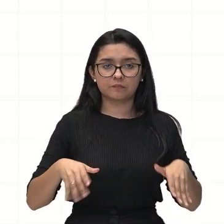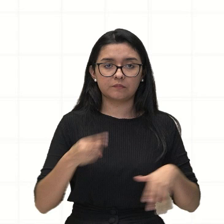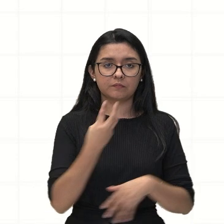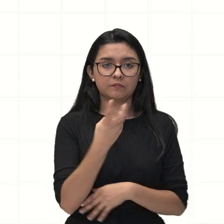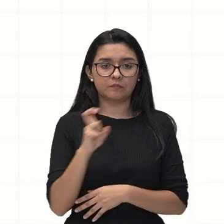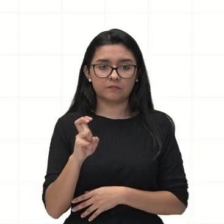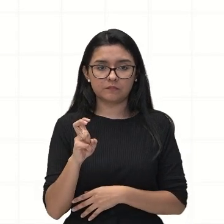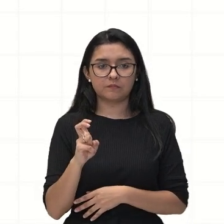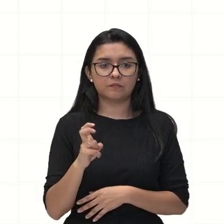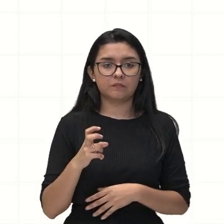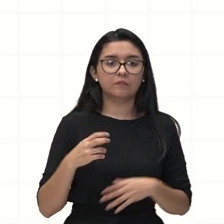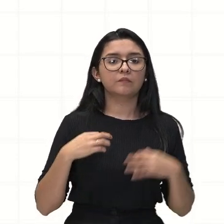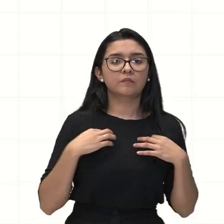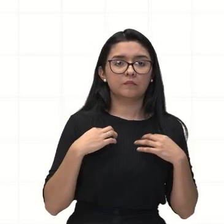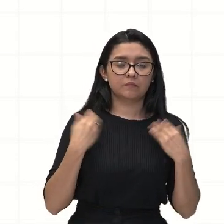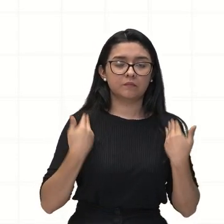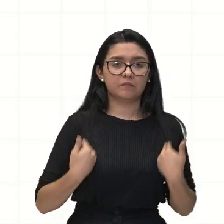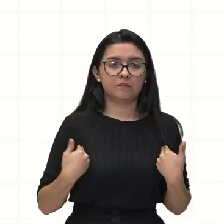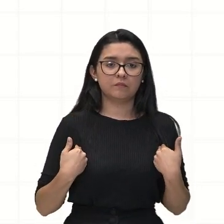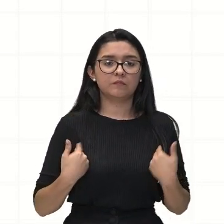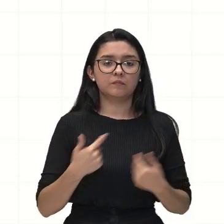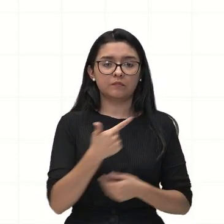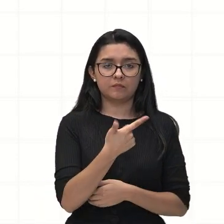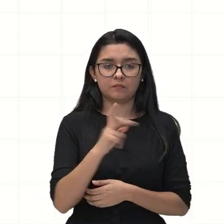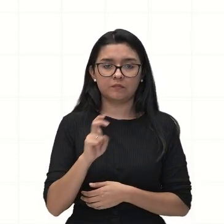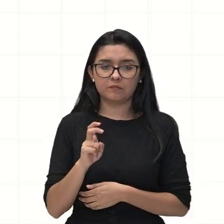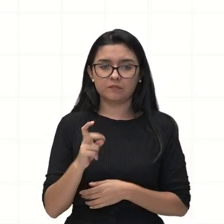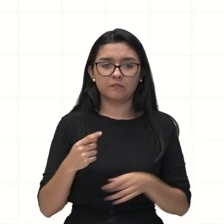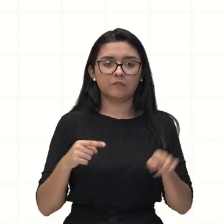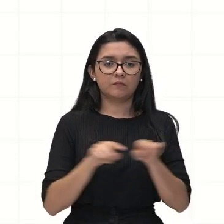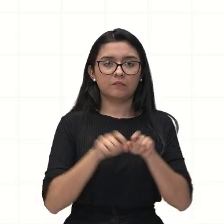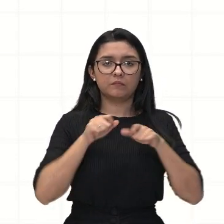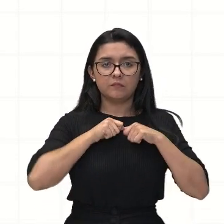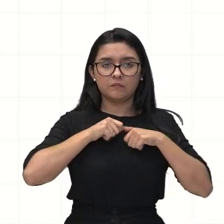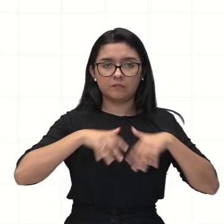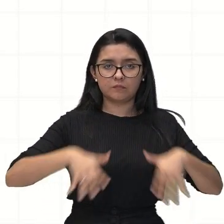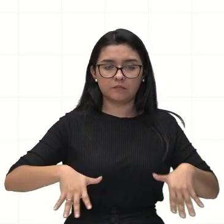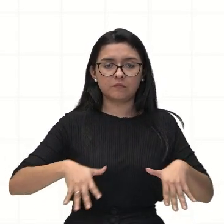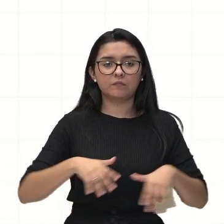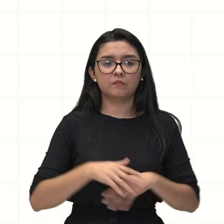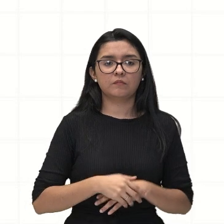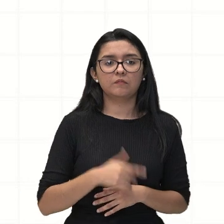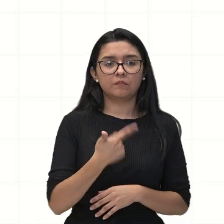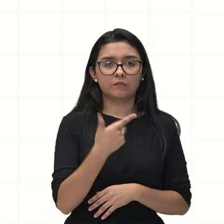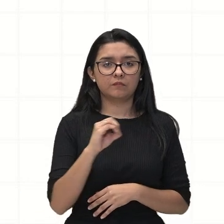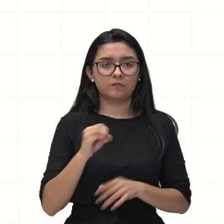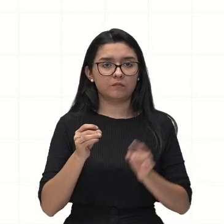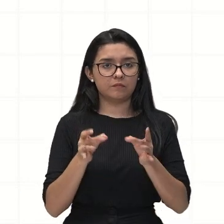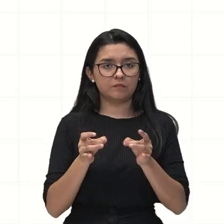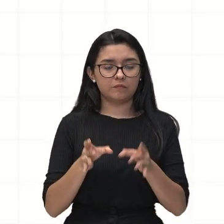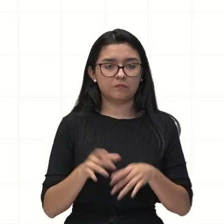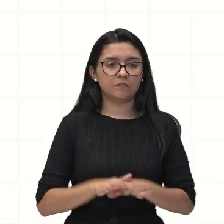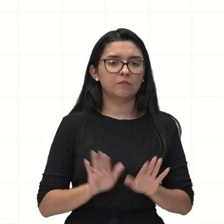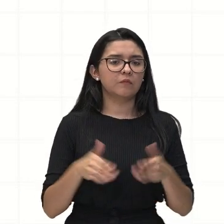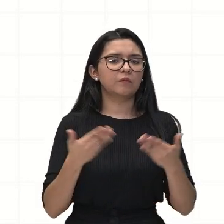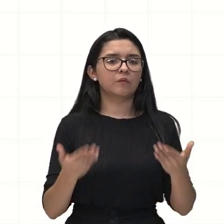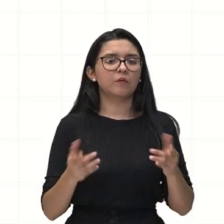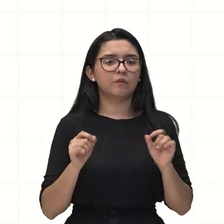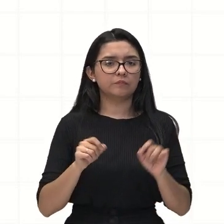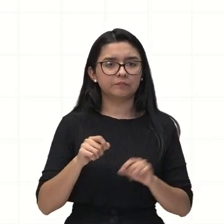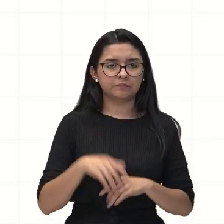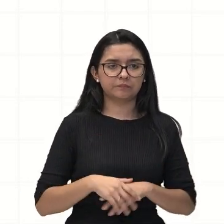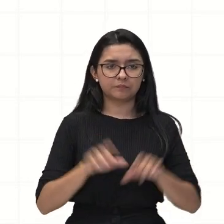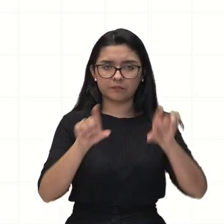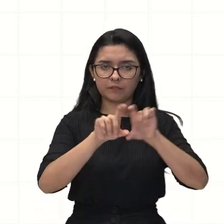35, camisetas foram vendidas 25, vestidos foram vendidos 20. Então qual vai ser o comando dessa